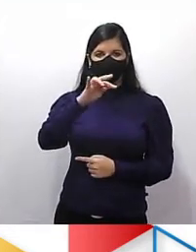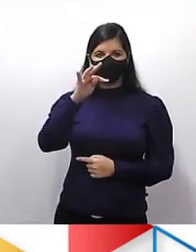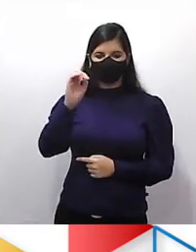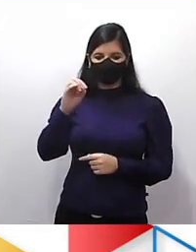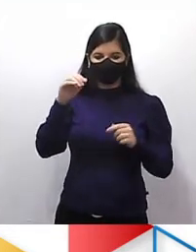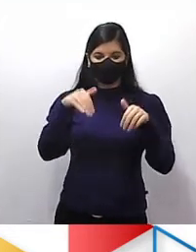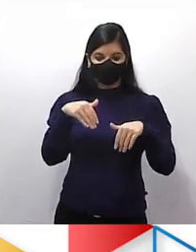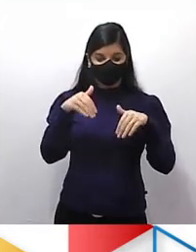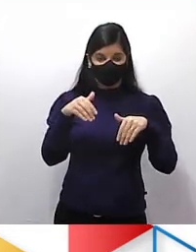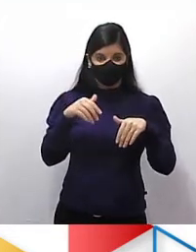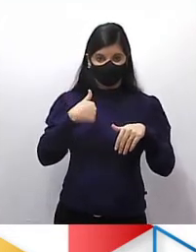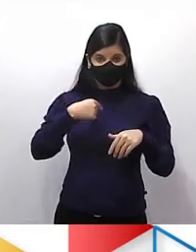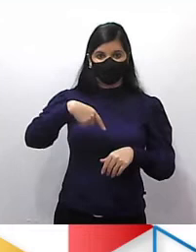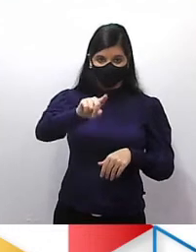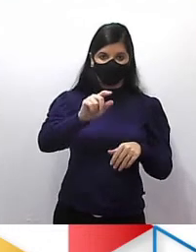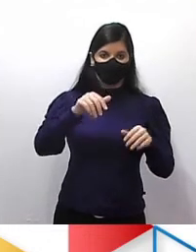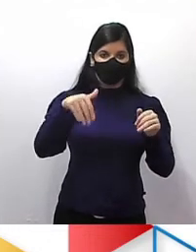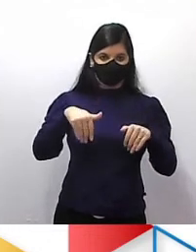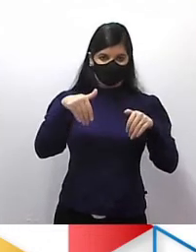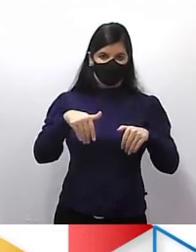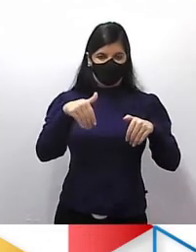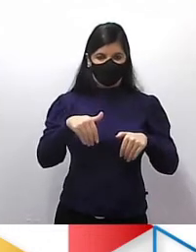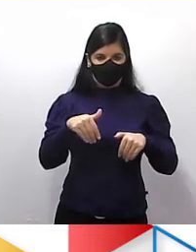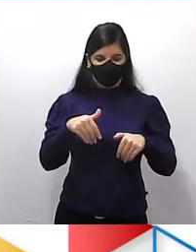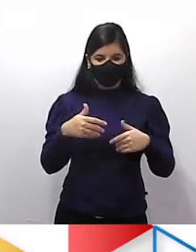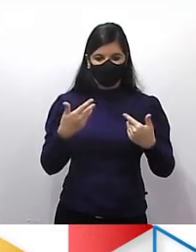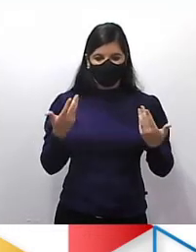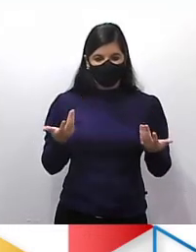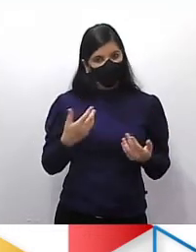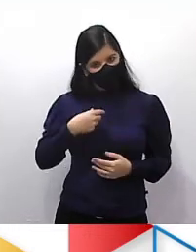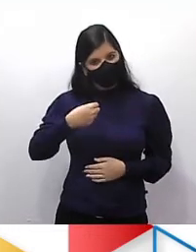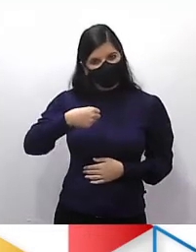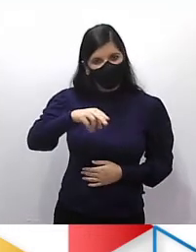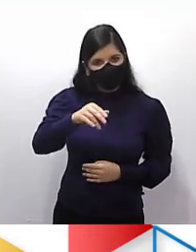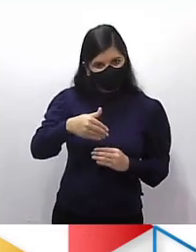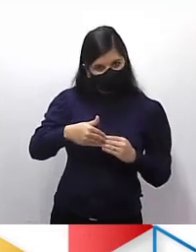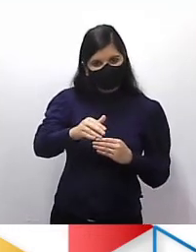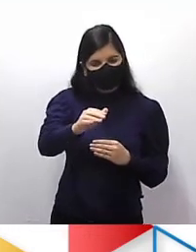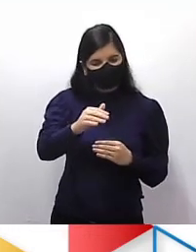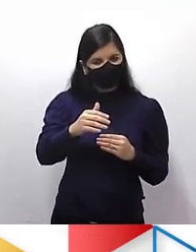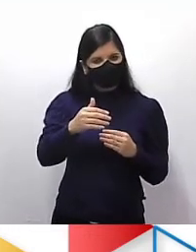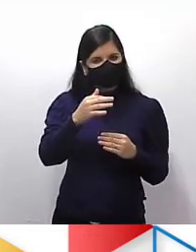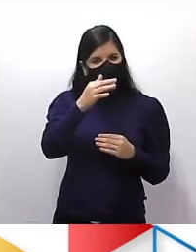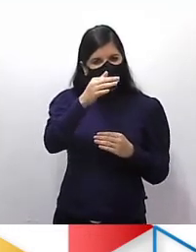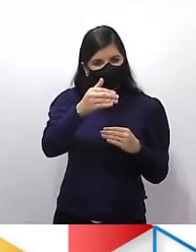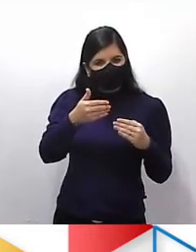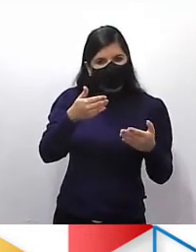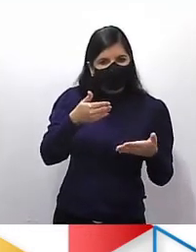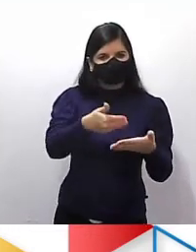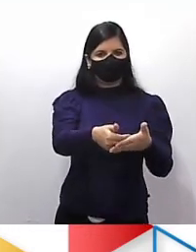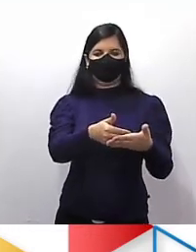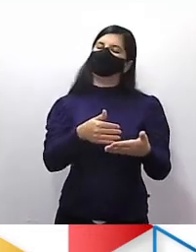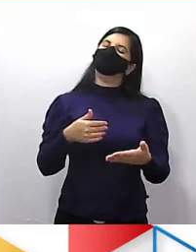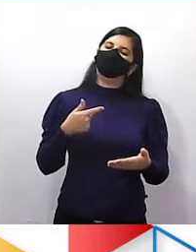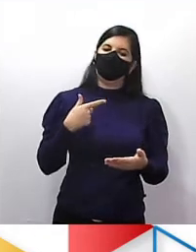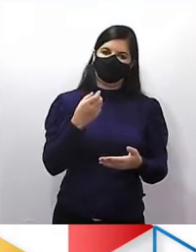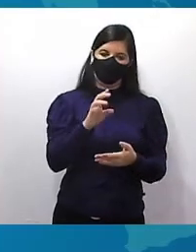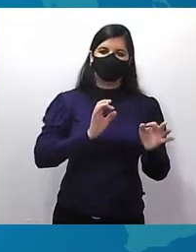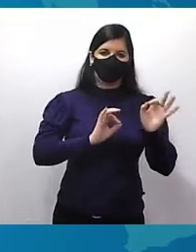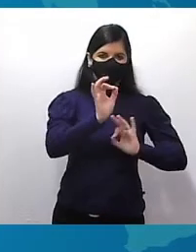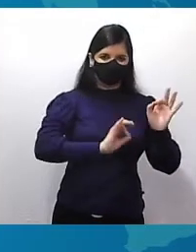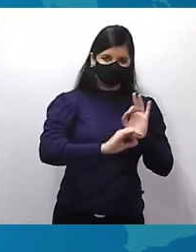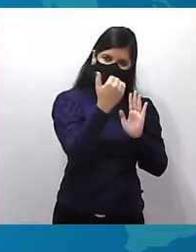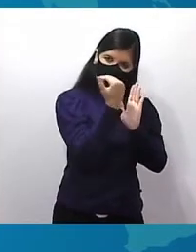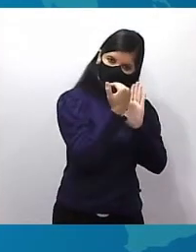Australia soon. Eu vou para a Austrália, ou estou indo para a Austrália em breve. Eu já fiz o meu planejamento, eu